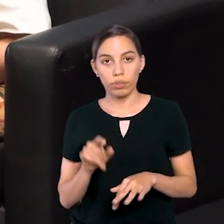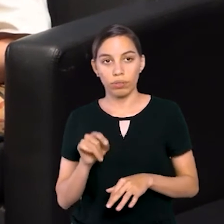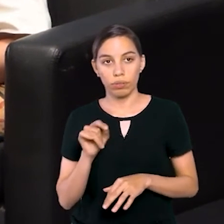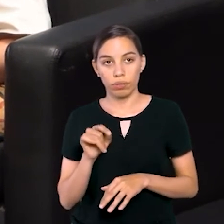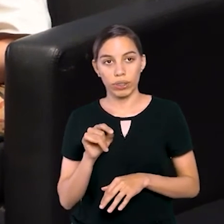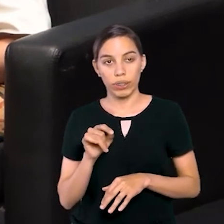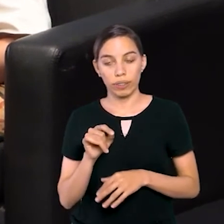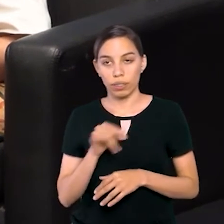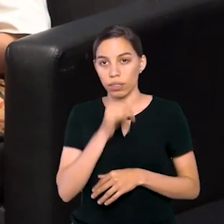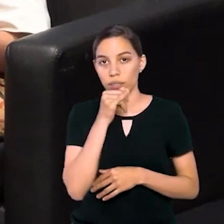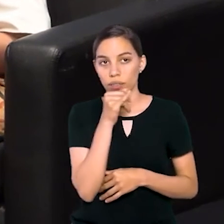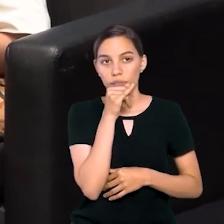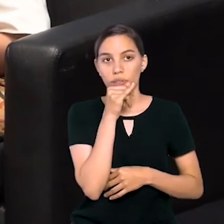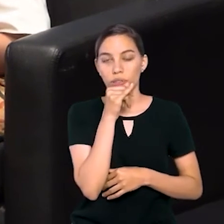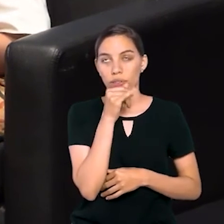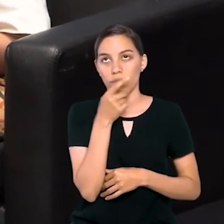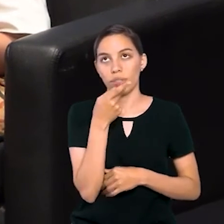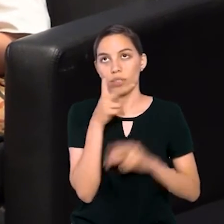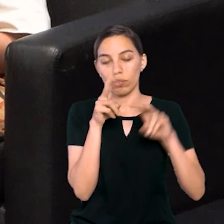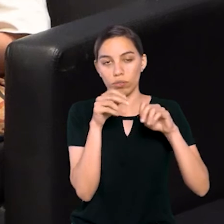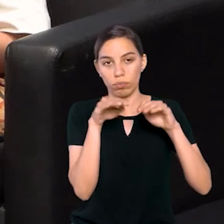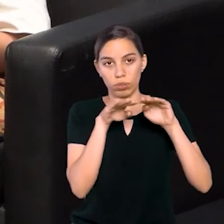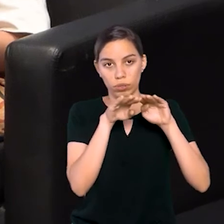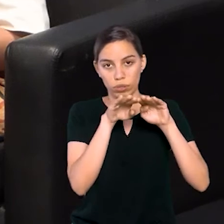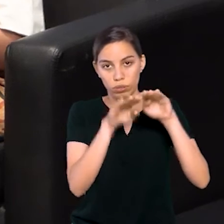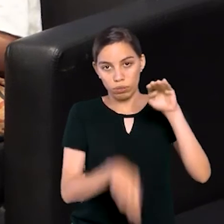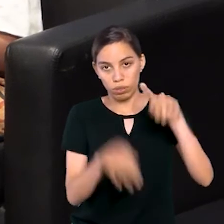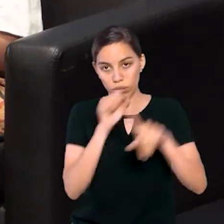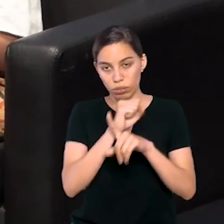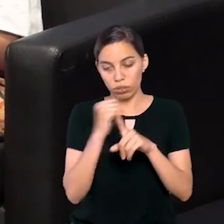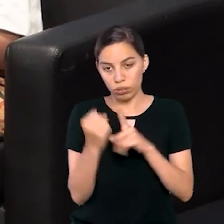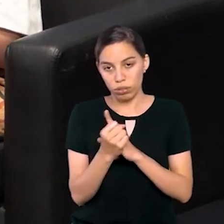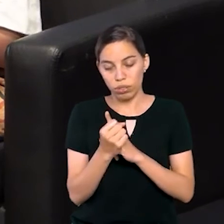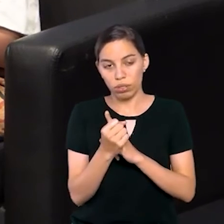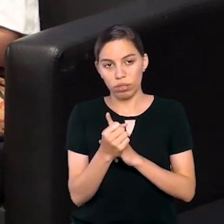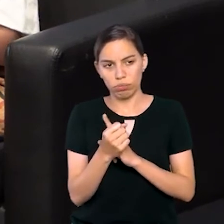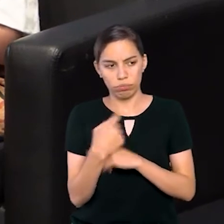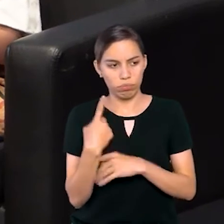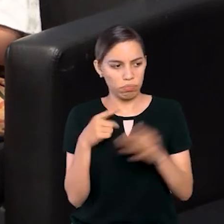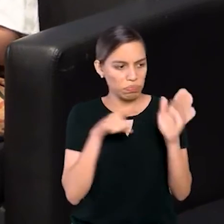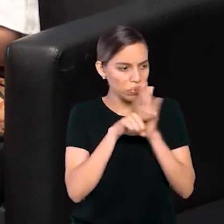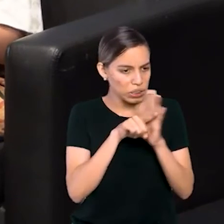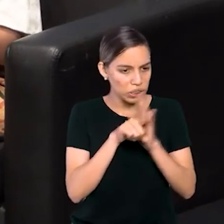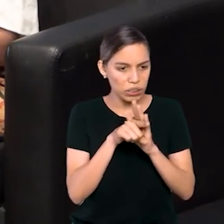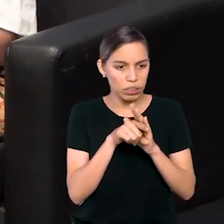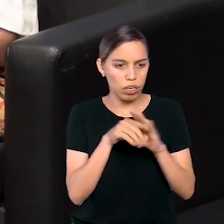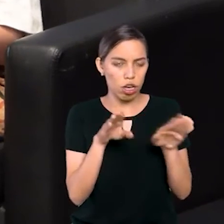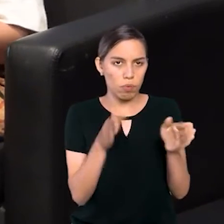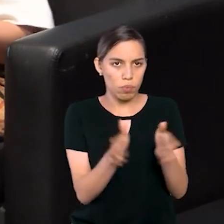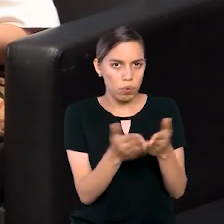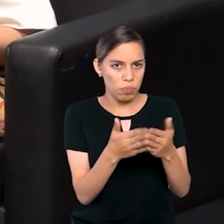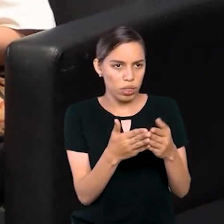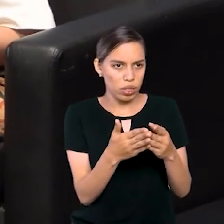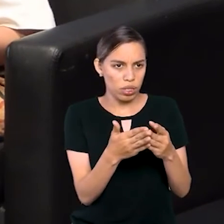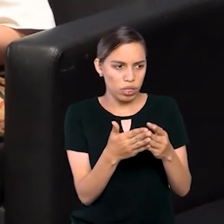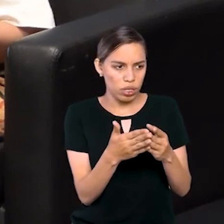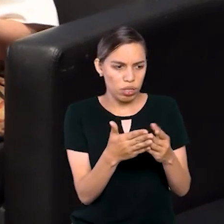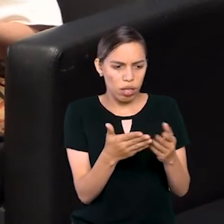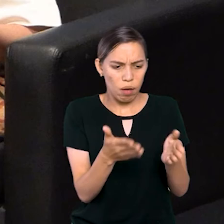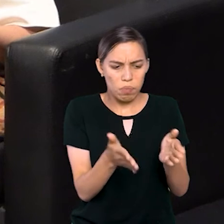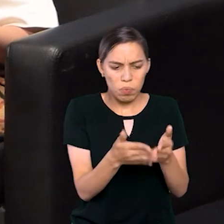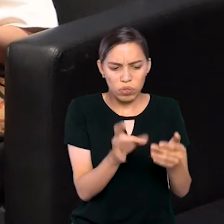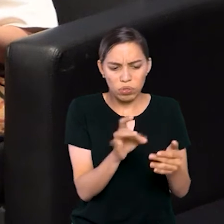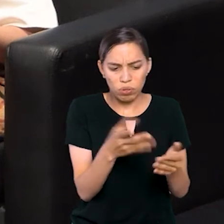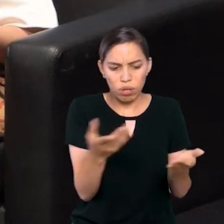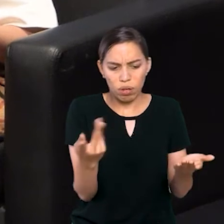quando a gente fale, por exemplo, de desigualdade social, se pense em pesquisar a pobreza, sendo que, de novo, ela só existe porque existe a riqueza. Então, por